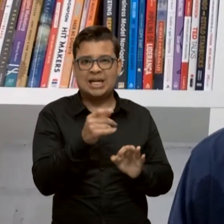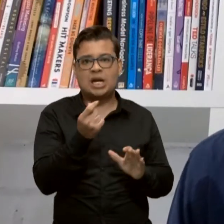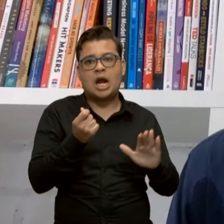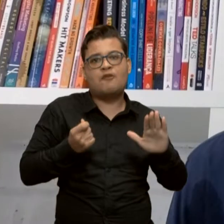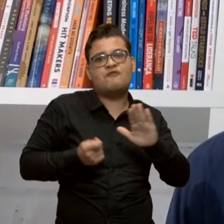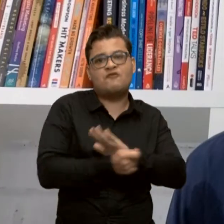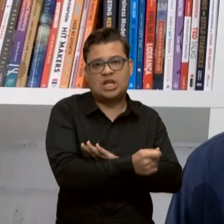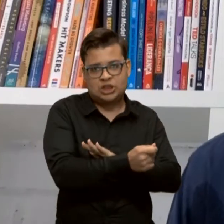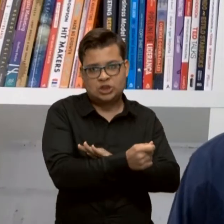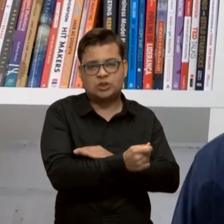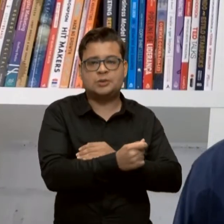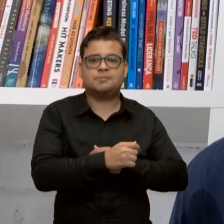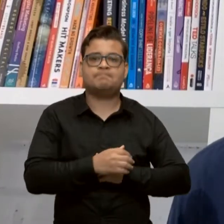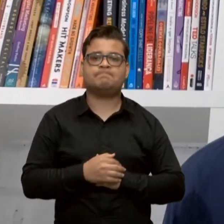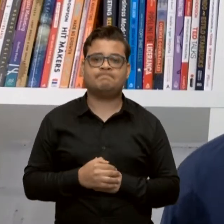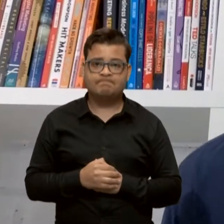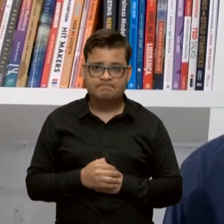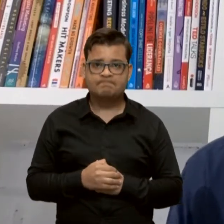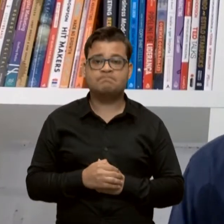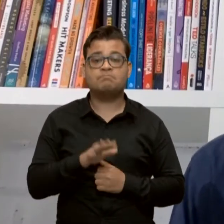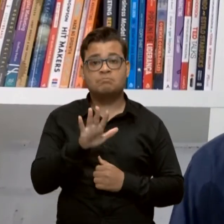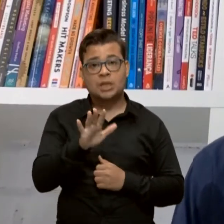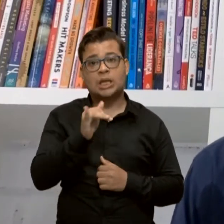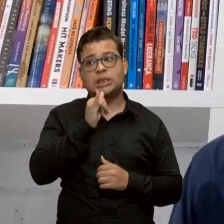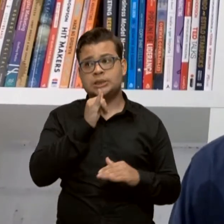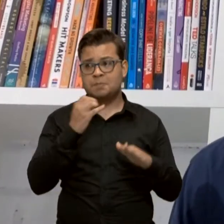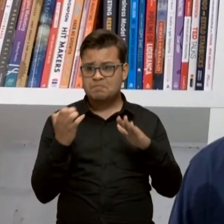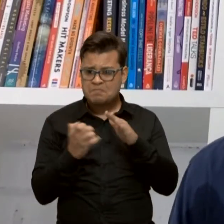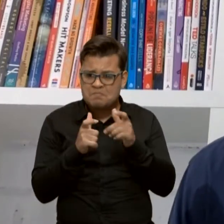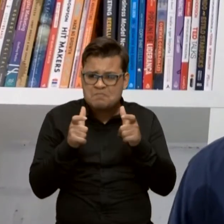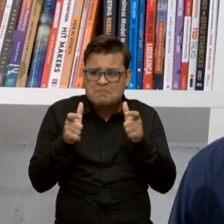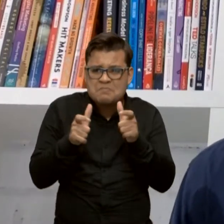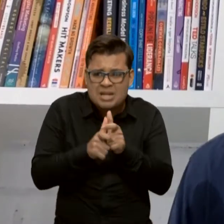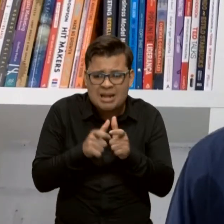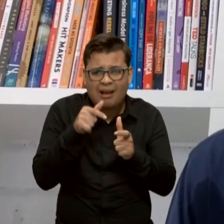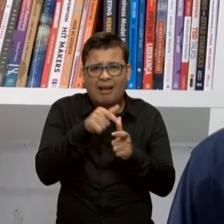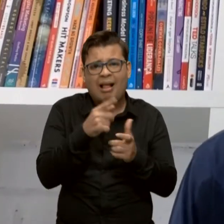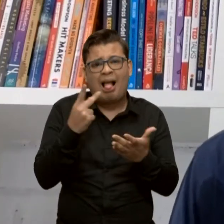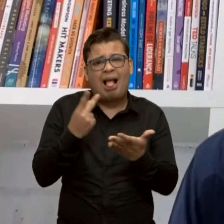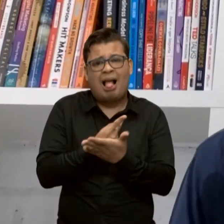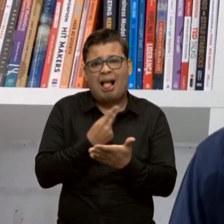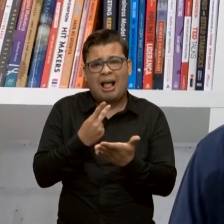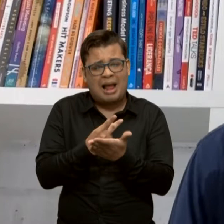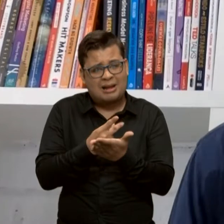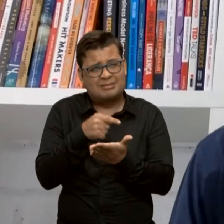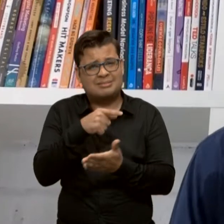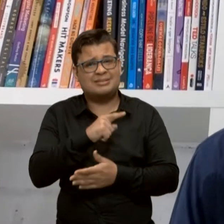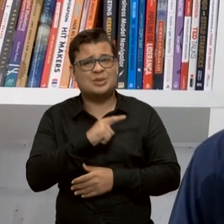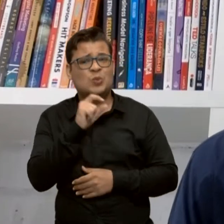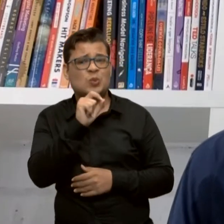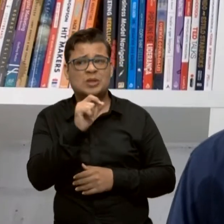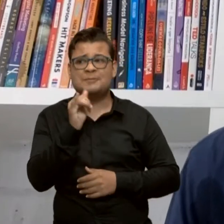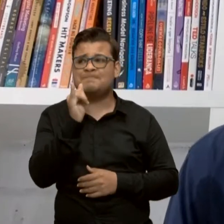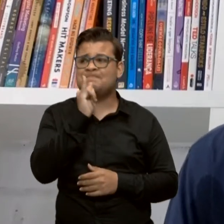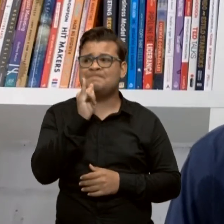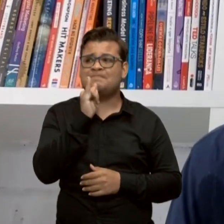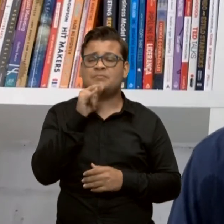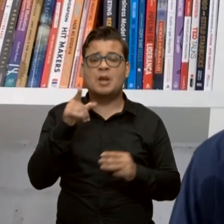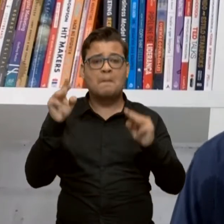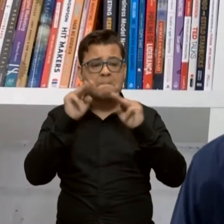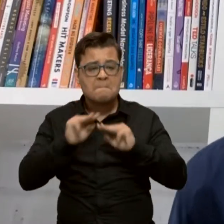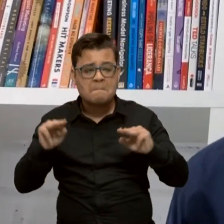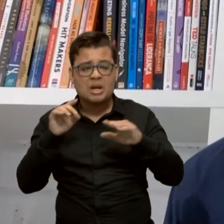que muito pequeno negócio comete é que, como é fácil investir no